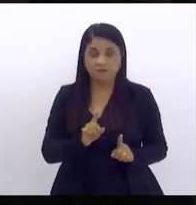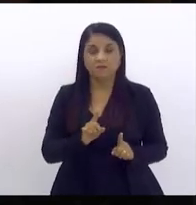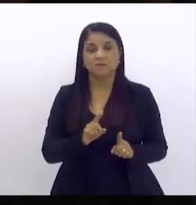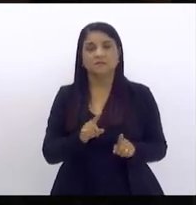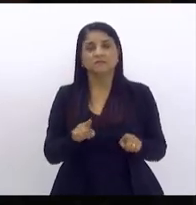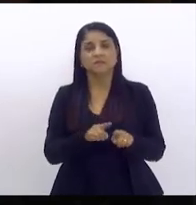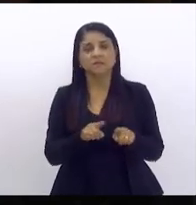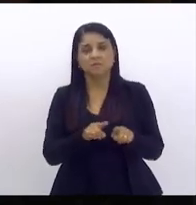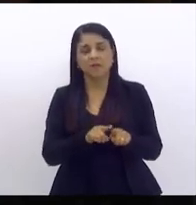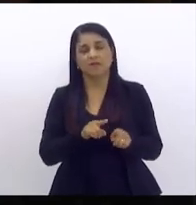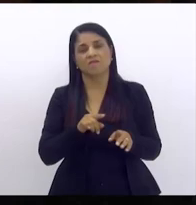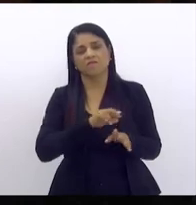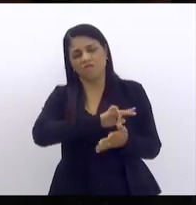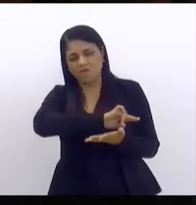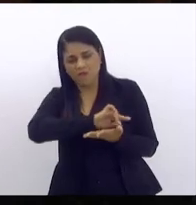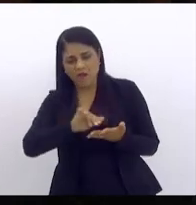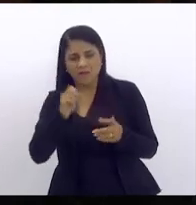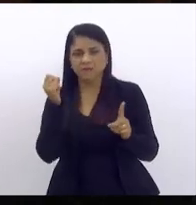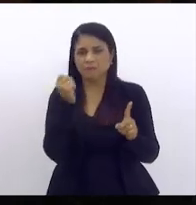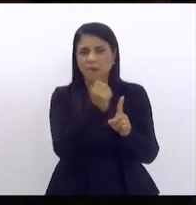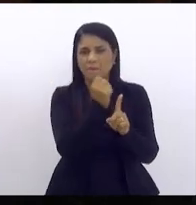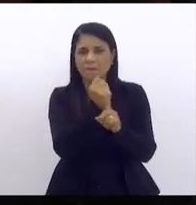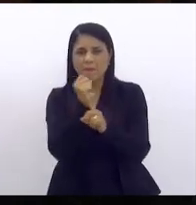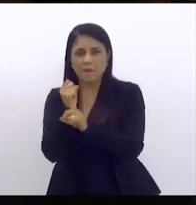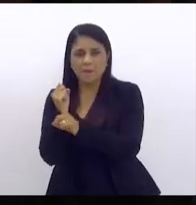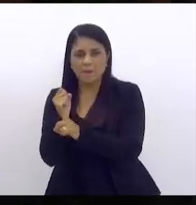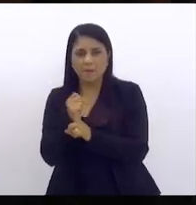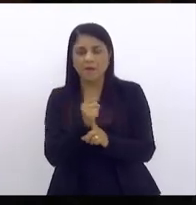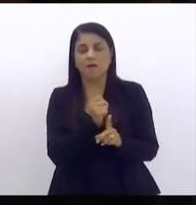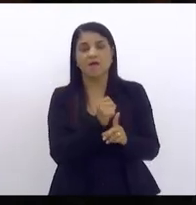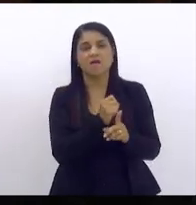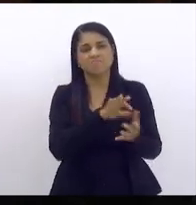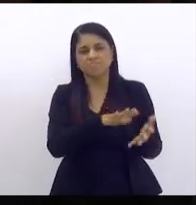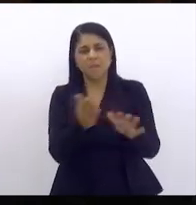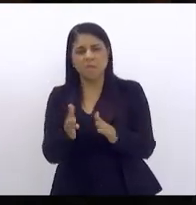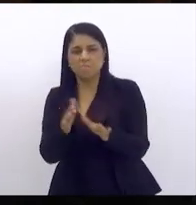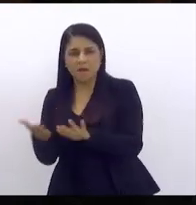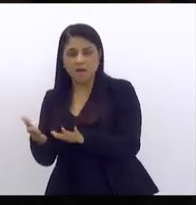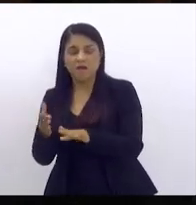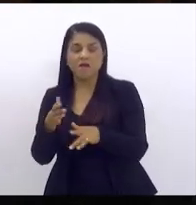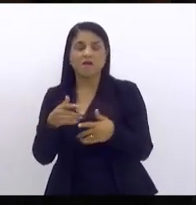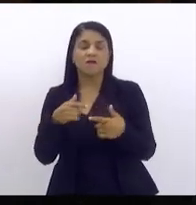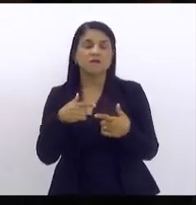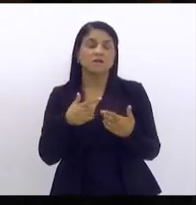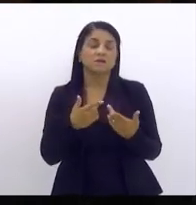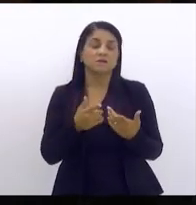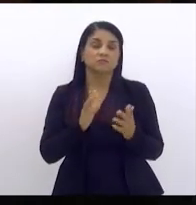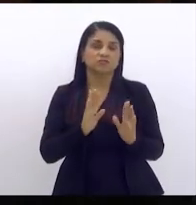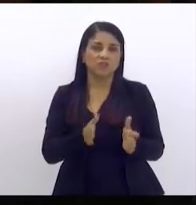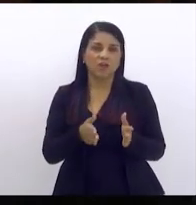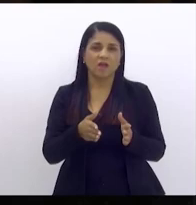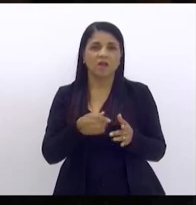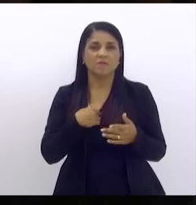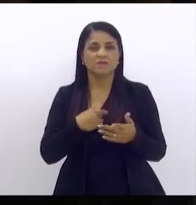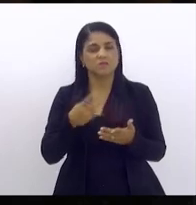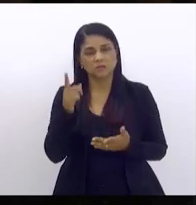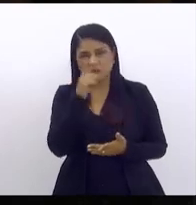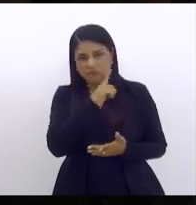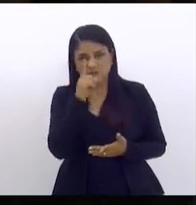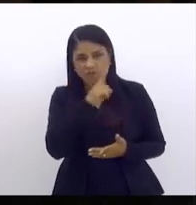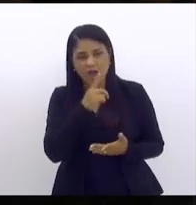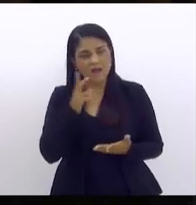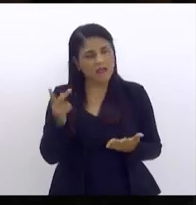várias chacinas na sua lógica de perceber a segurança pública, mas é um erro recorrente